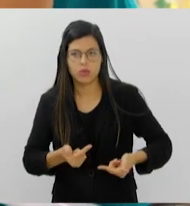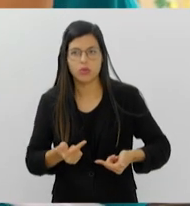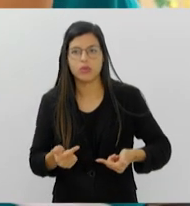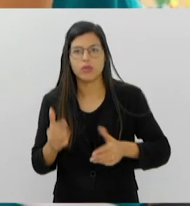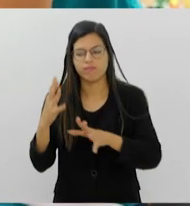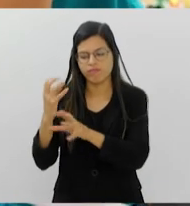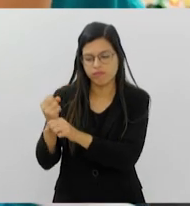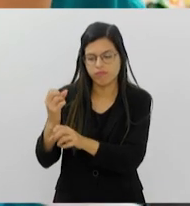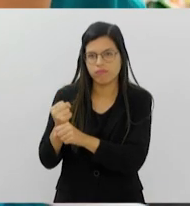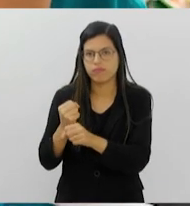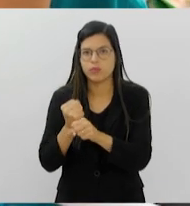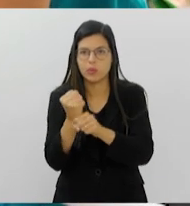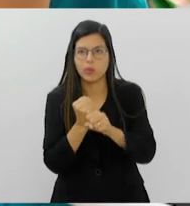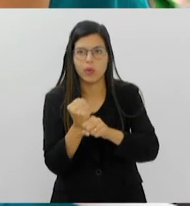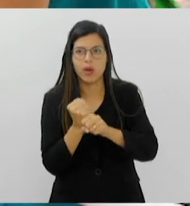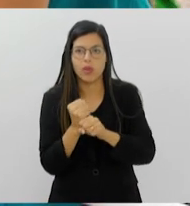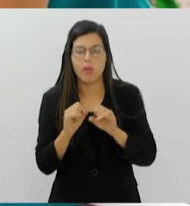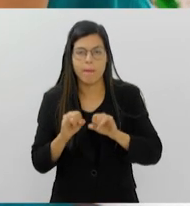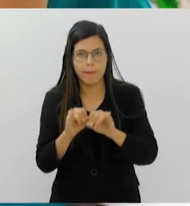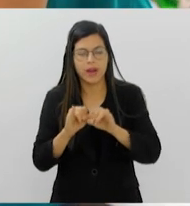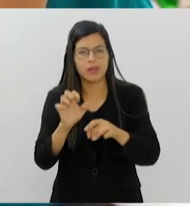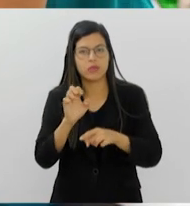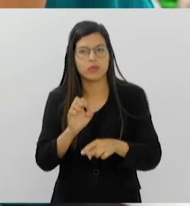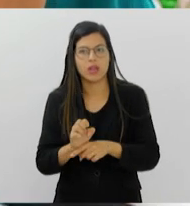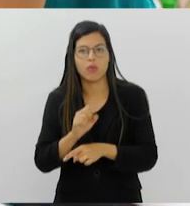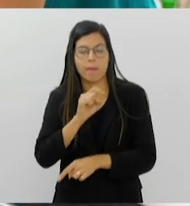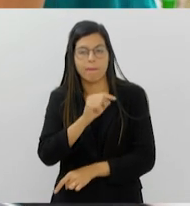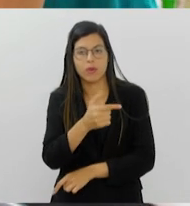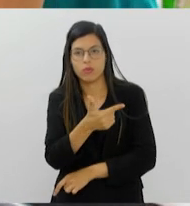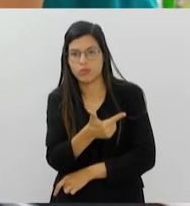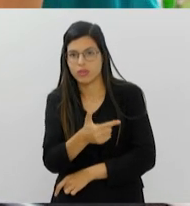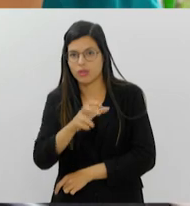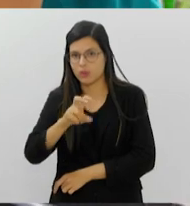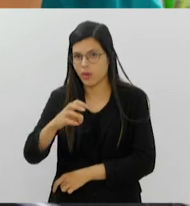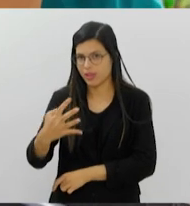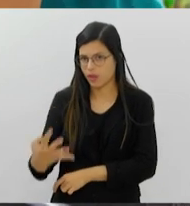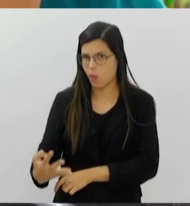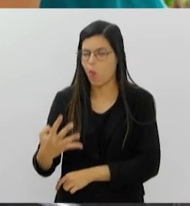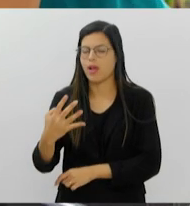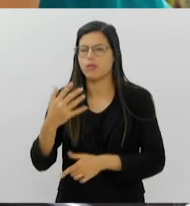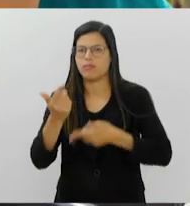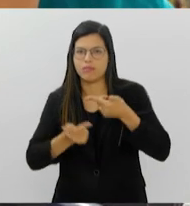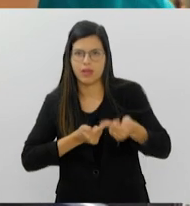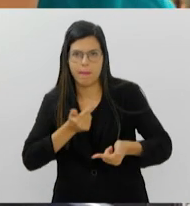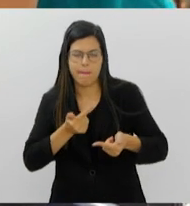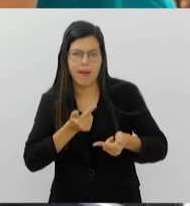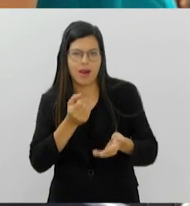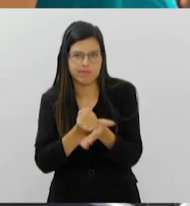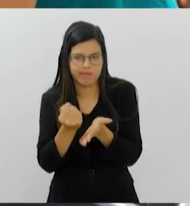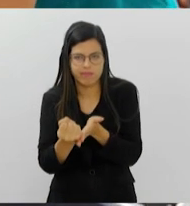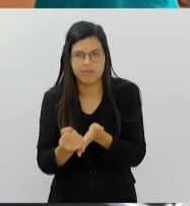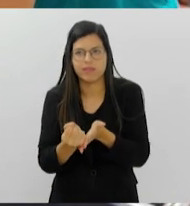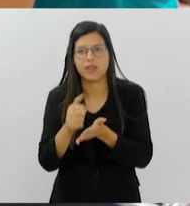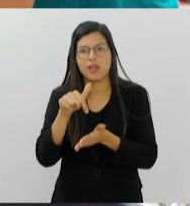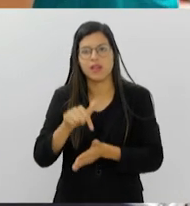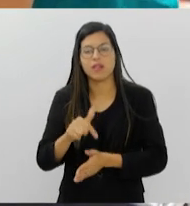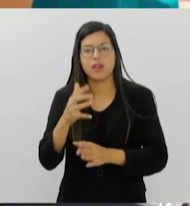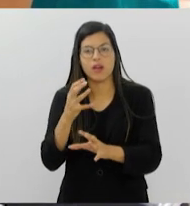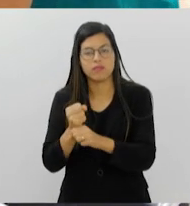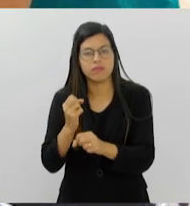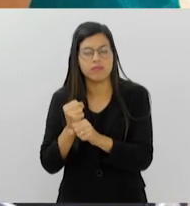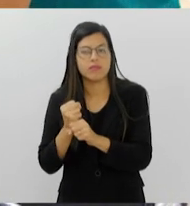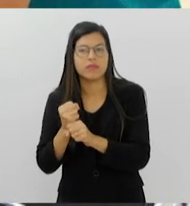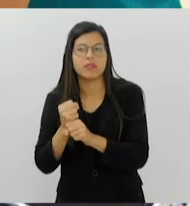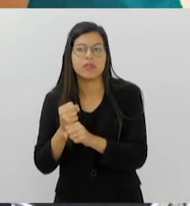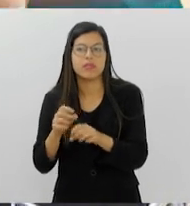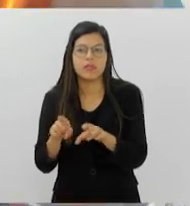acumulado do ano, os supermercados do estado geraram 1.254 empregos formais, sendo este o saldo entre o número de